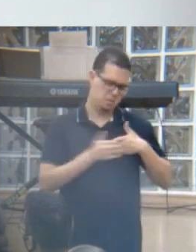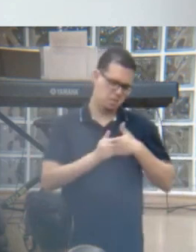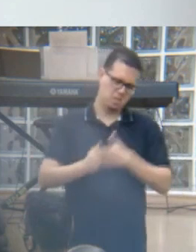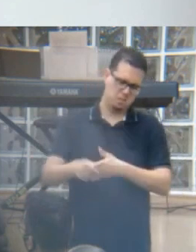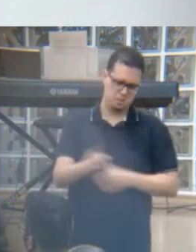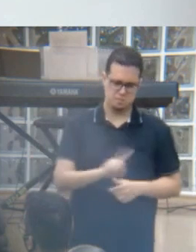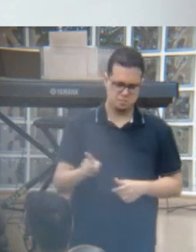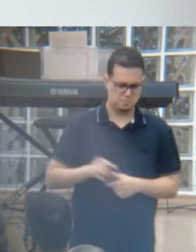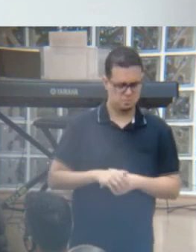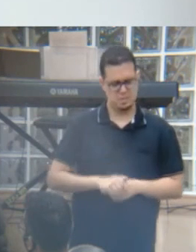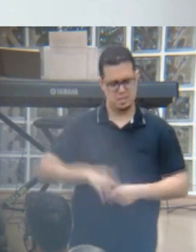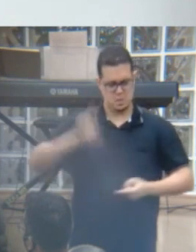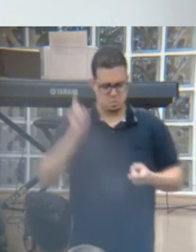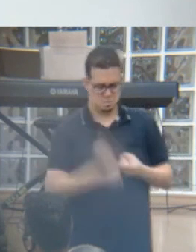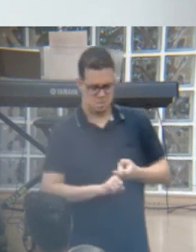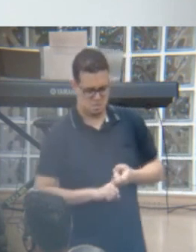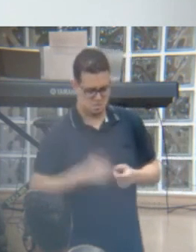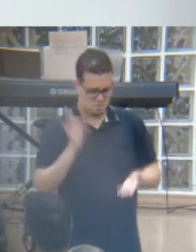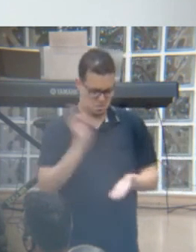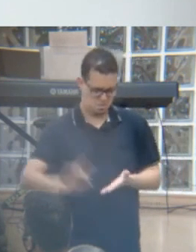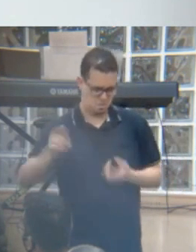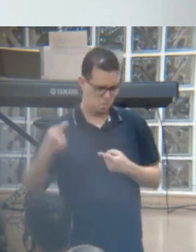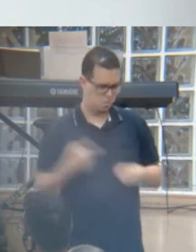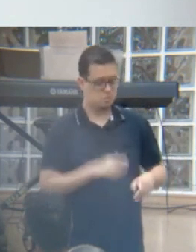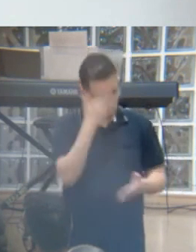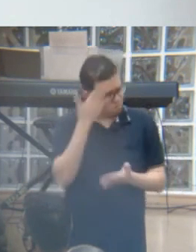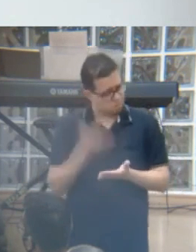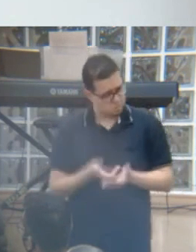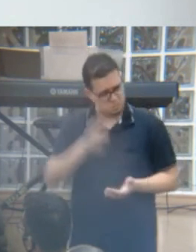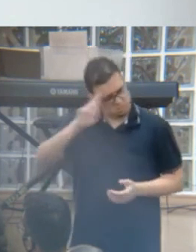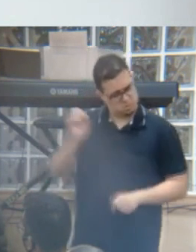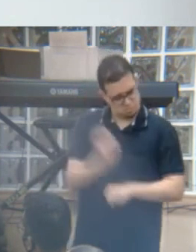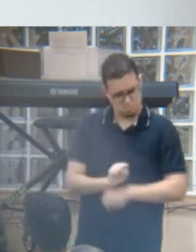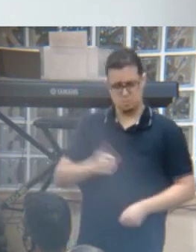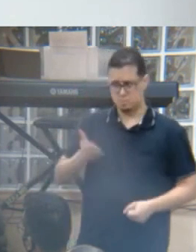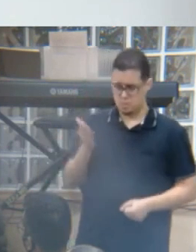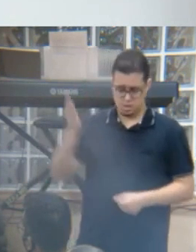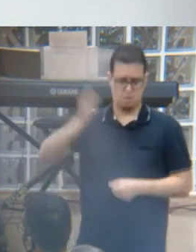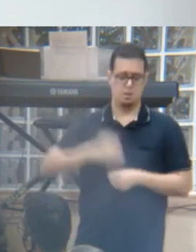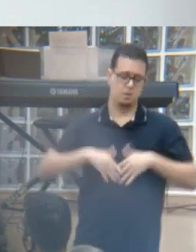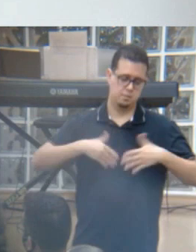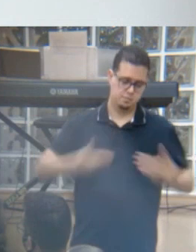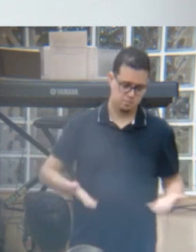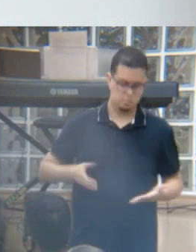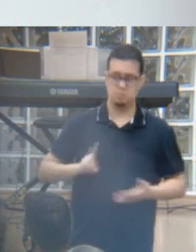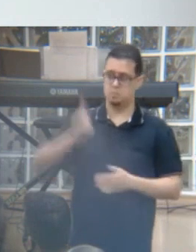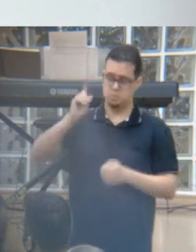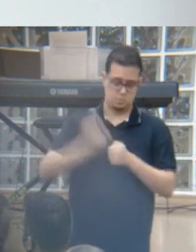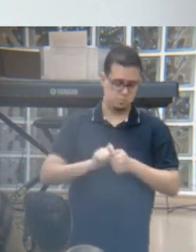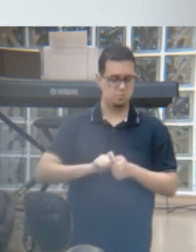ameaças do inimigo. Confie no Senhor, espera nele, e o mais ele fará. E